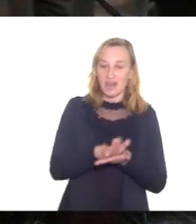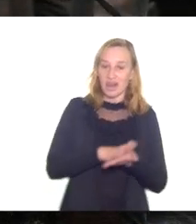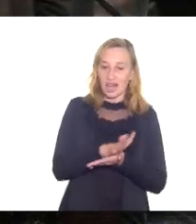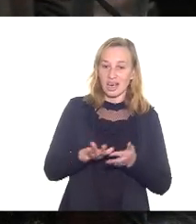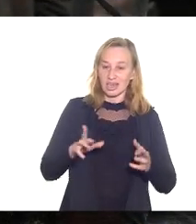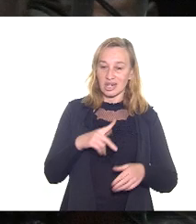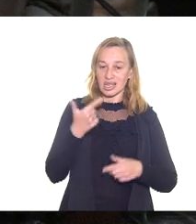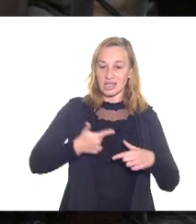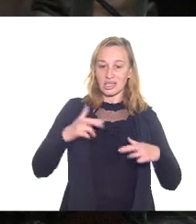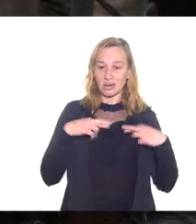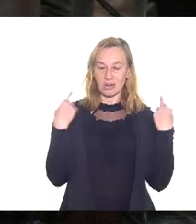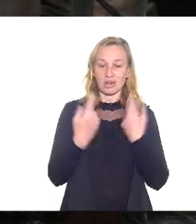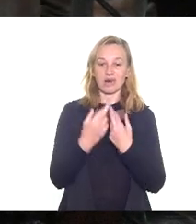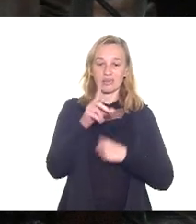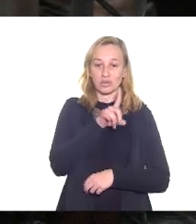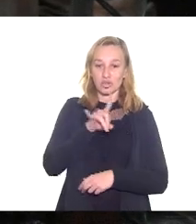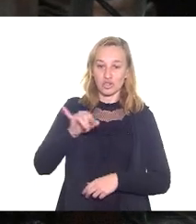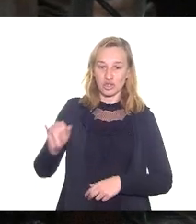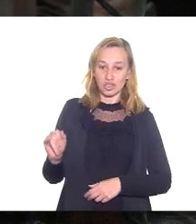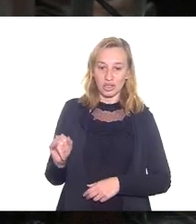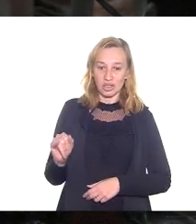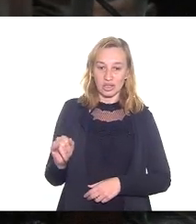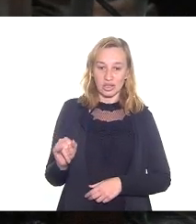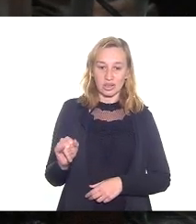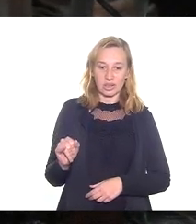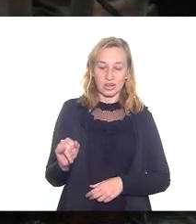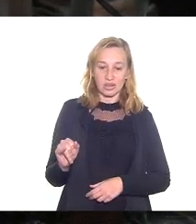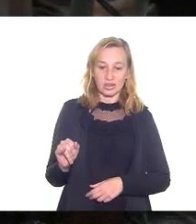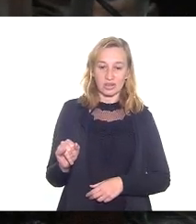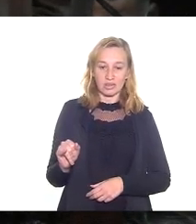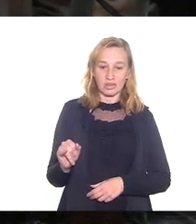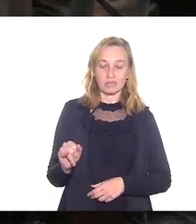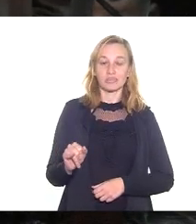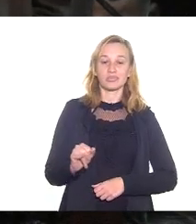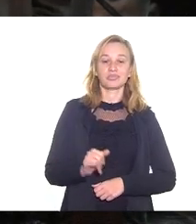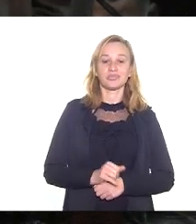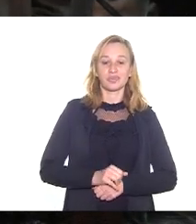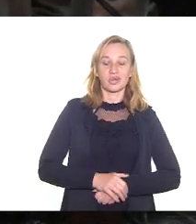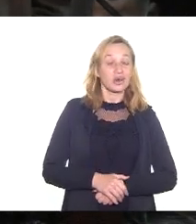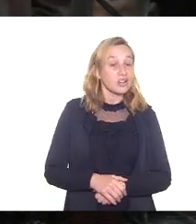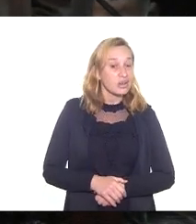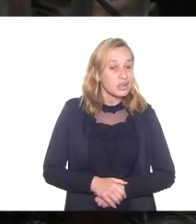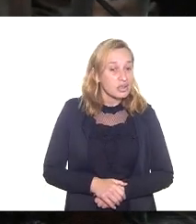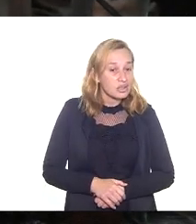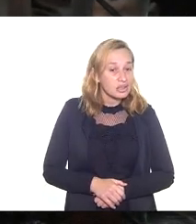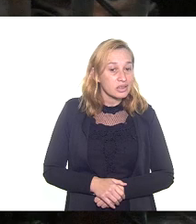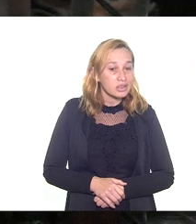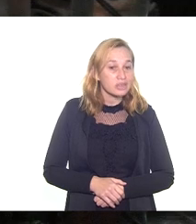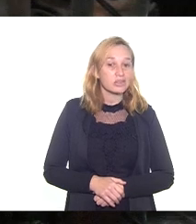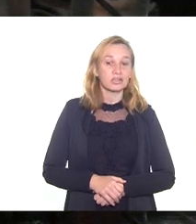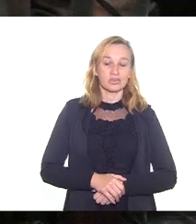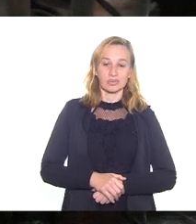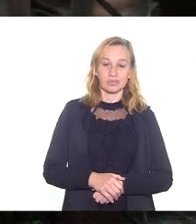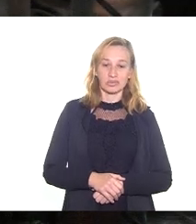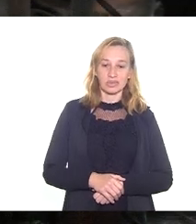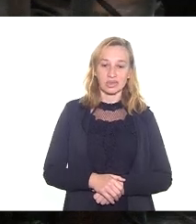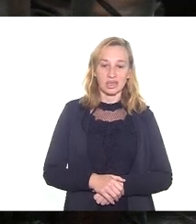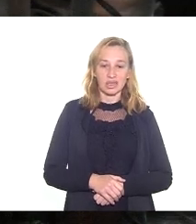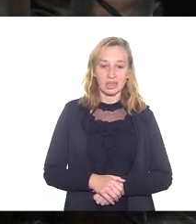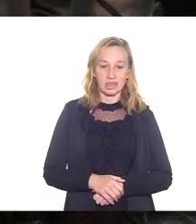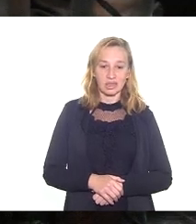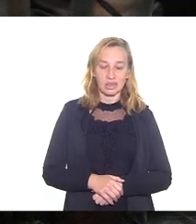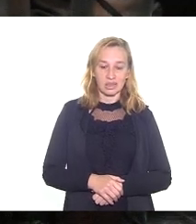segunda sessão extraordinária do dia. Vai à promulgação. E a anterior também vai à promulgação.